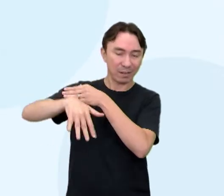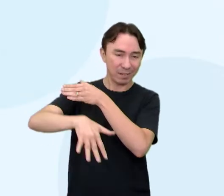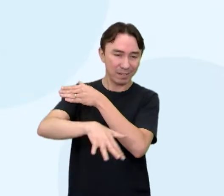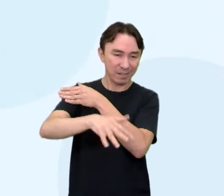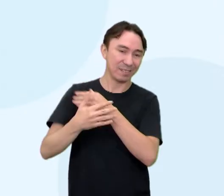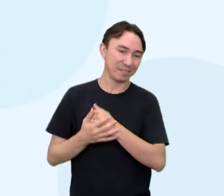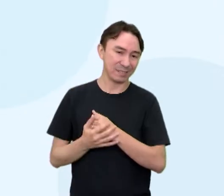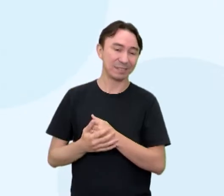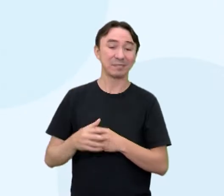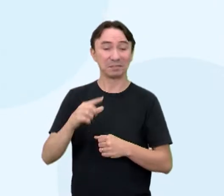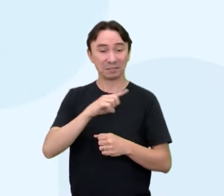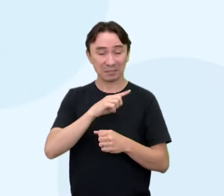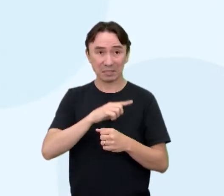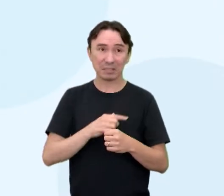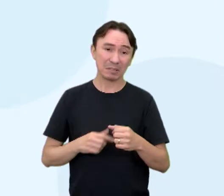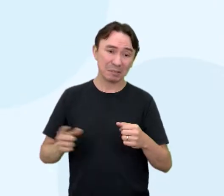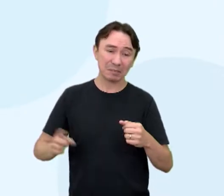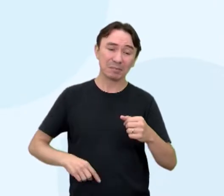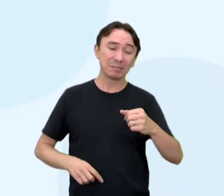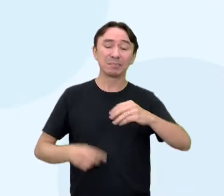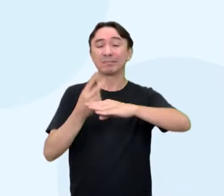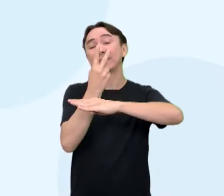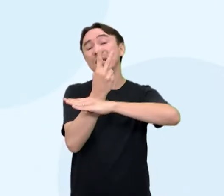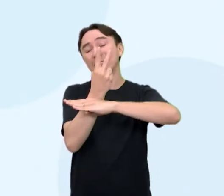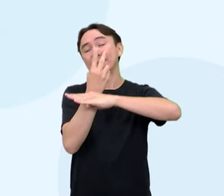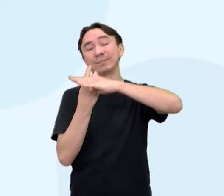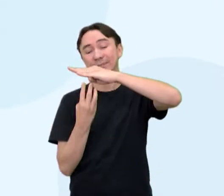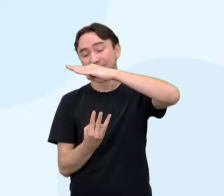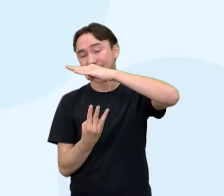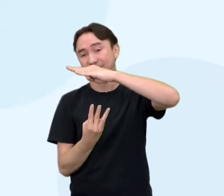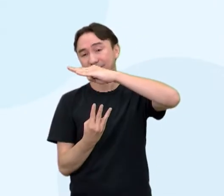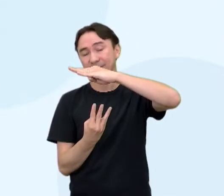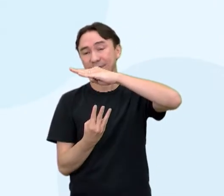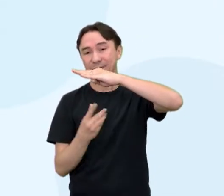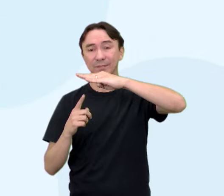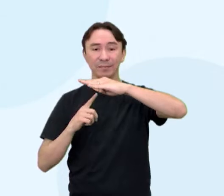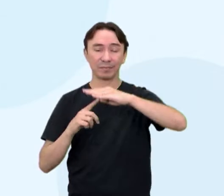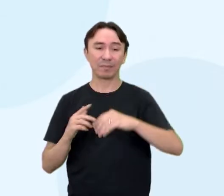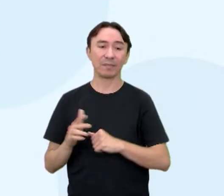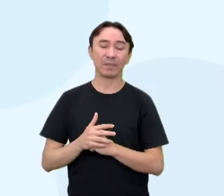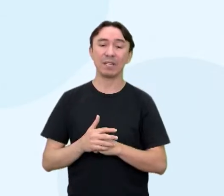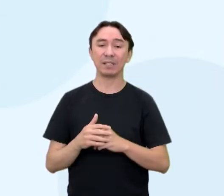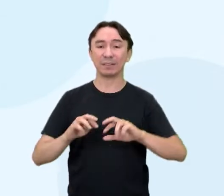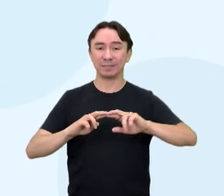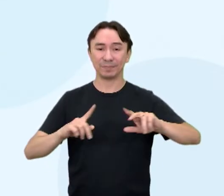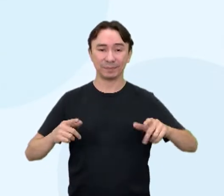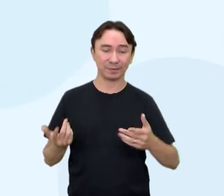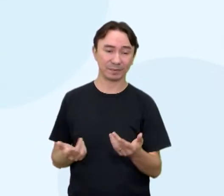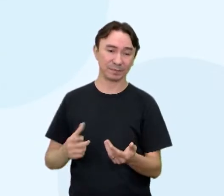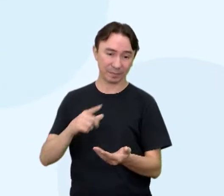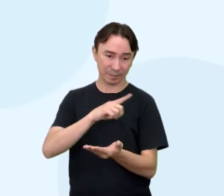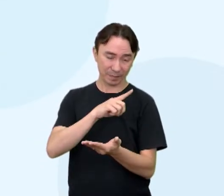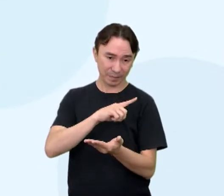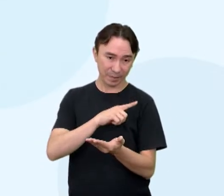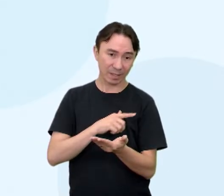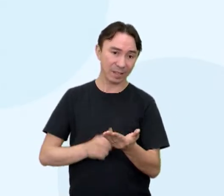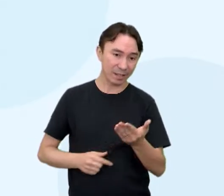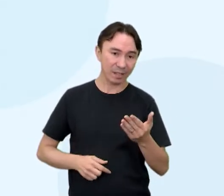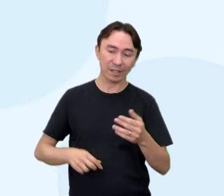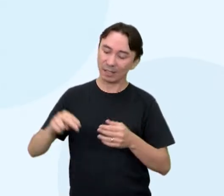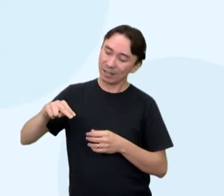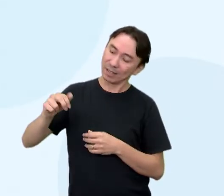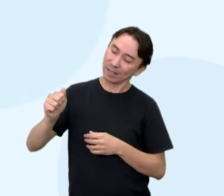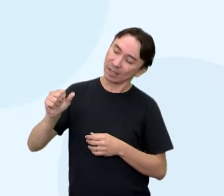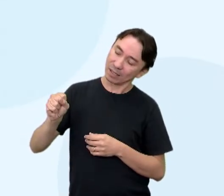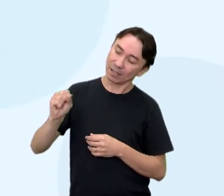e 3/4 dos terremotos ocorrem nessas áreas. A interação entre as placas de Nazca e da América do